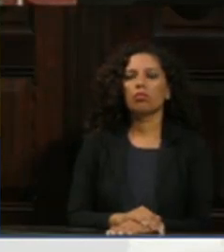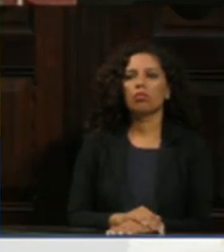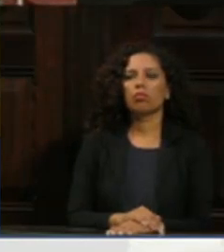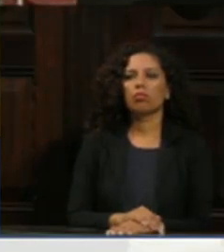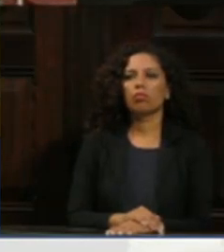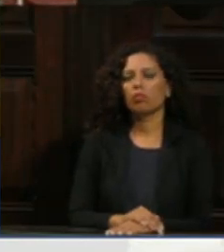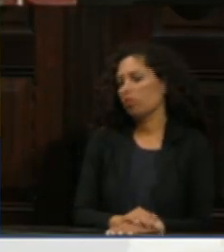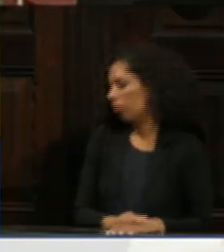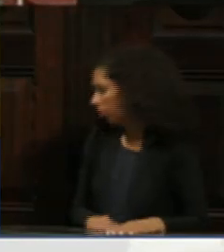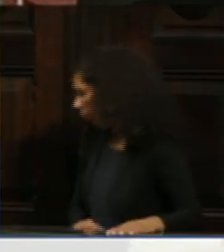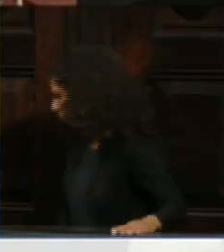587/2015, autoria deputados Eliomar Coelho e Marcelo Freixo.